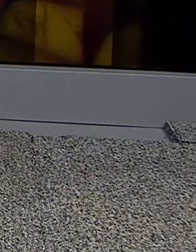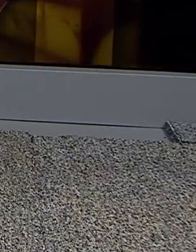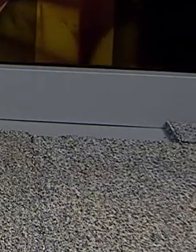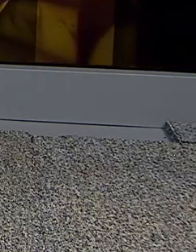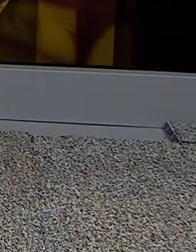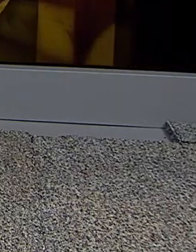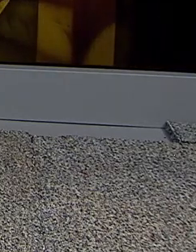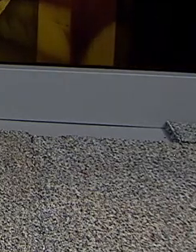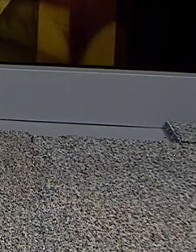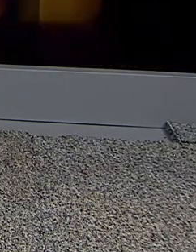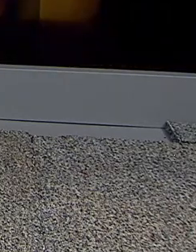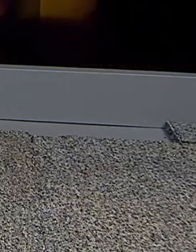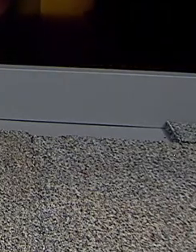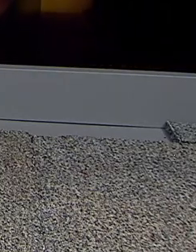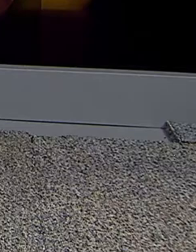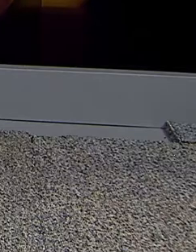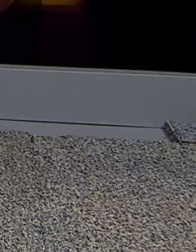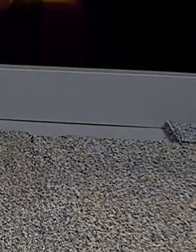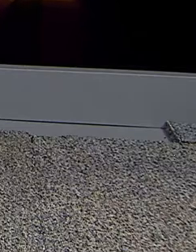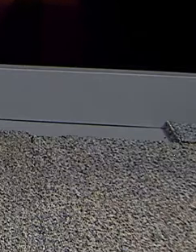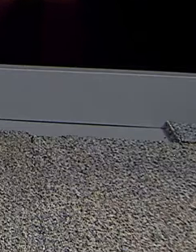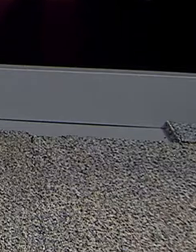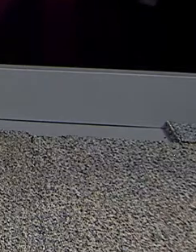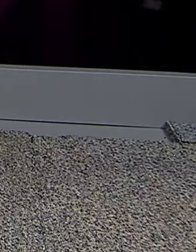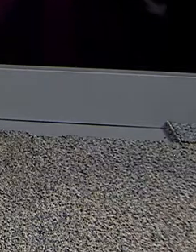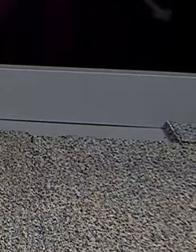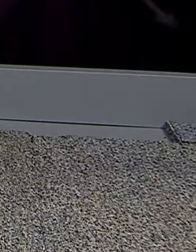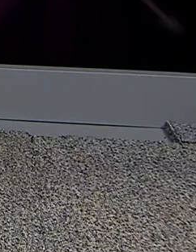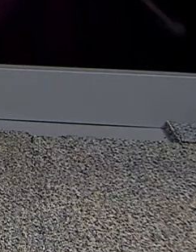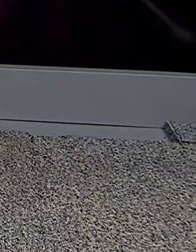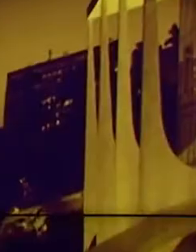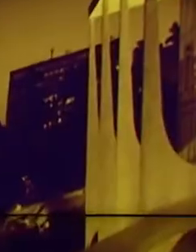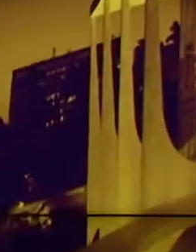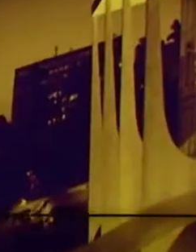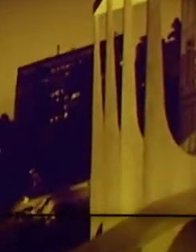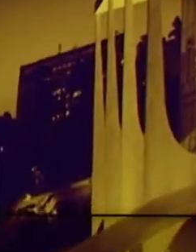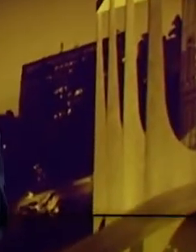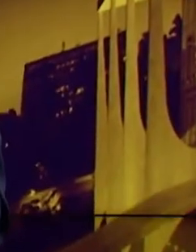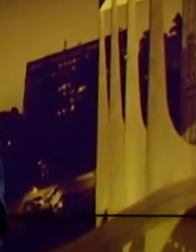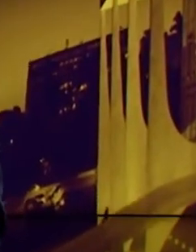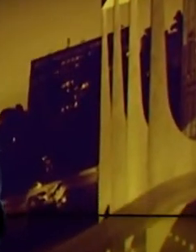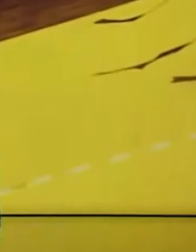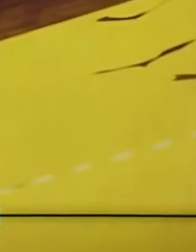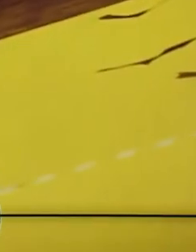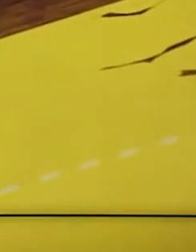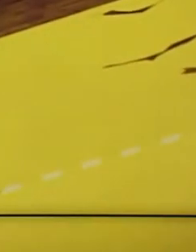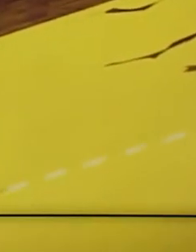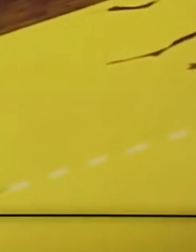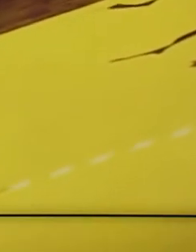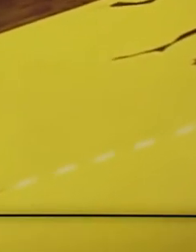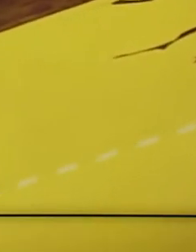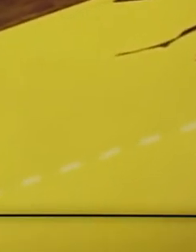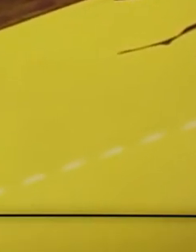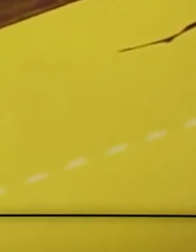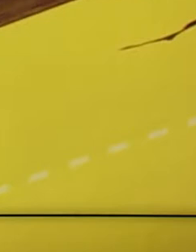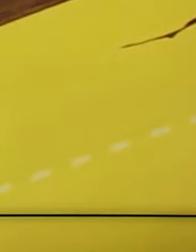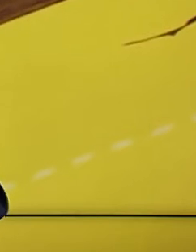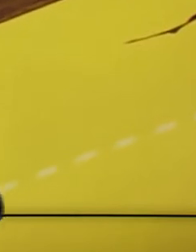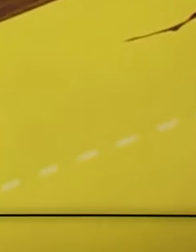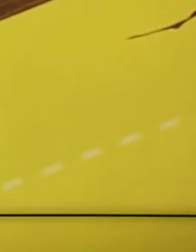taxas de juros a partir de 2,63 por cento a cerimônia de lançamento no palácio do planalto em brasília